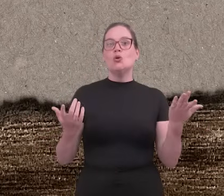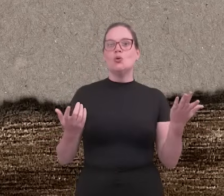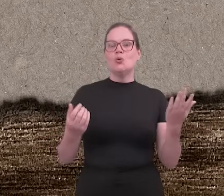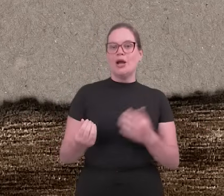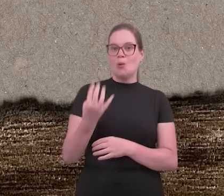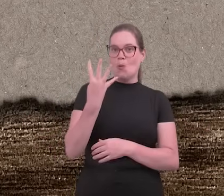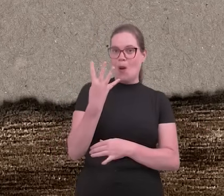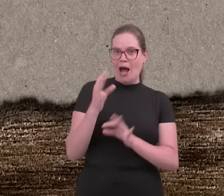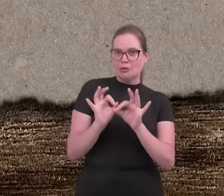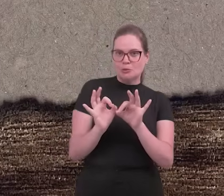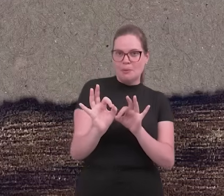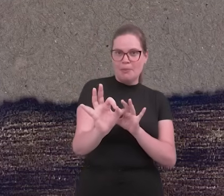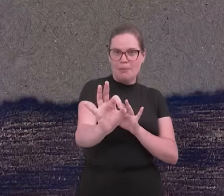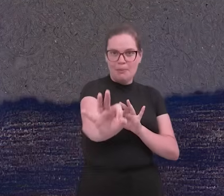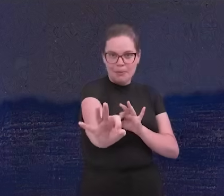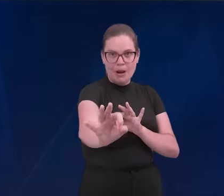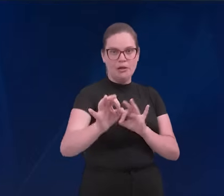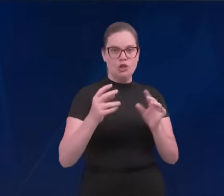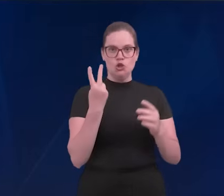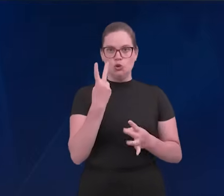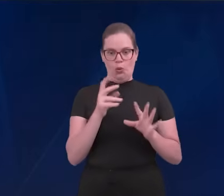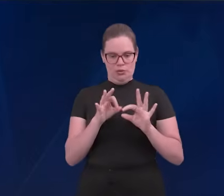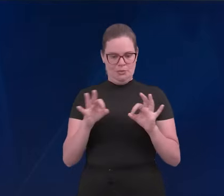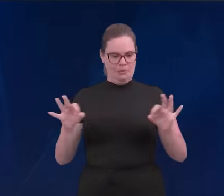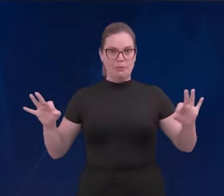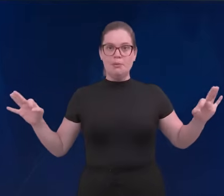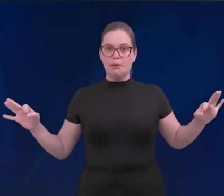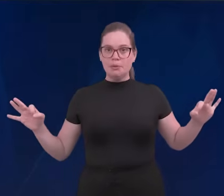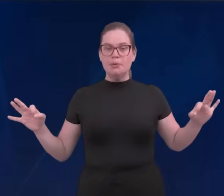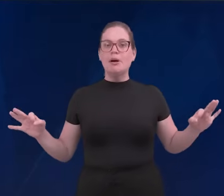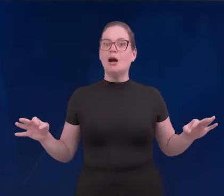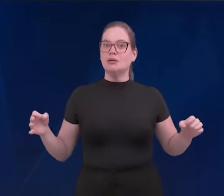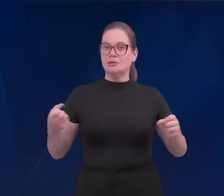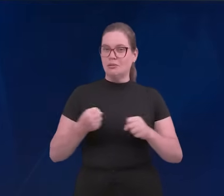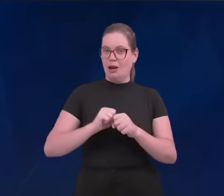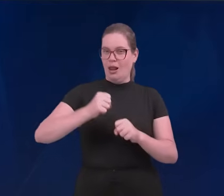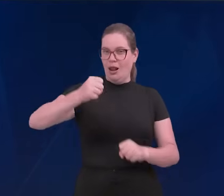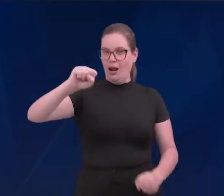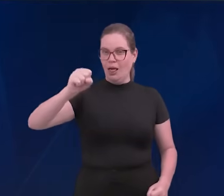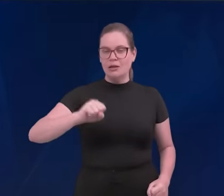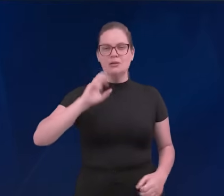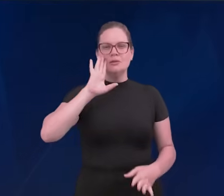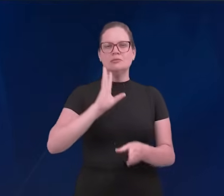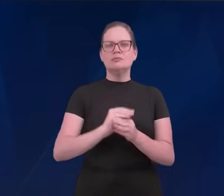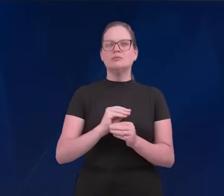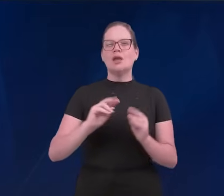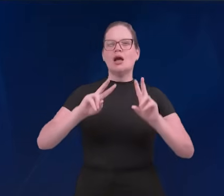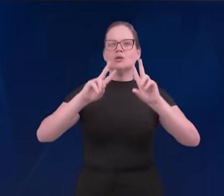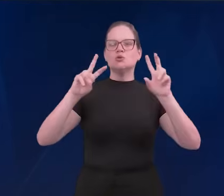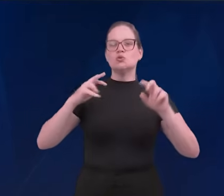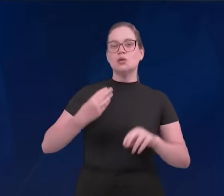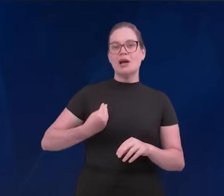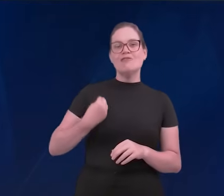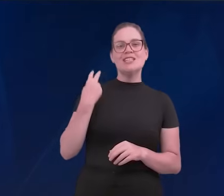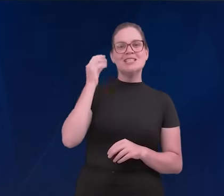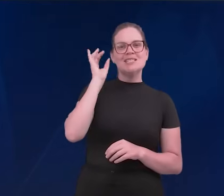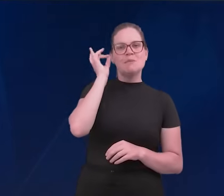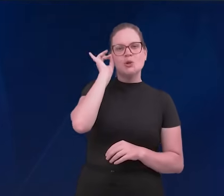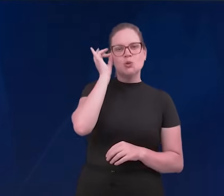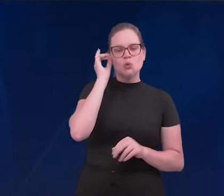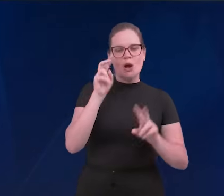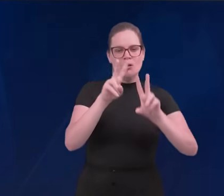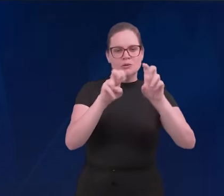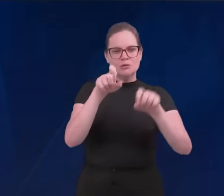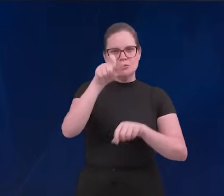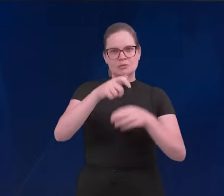outras palavras, no sentido espiritual, a lição que extraímos da condição desse rei